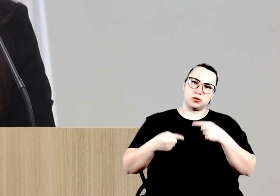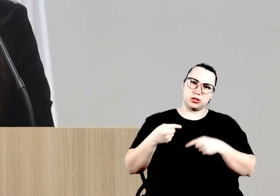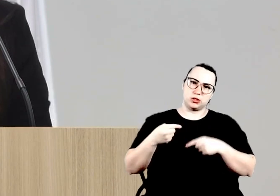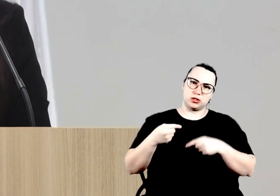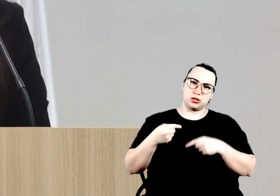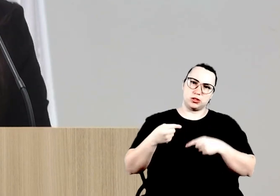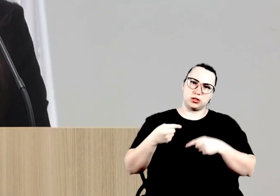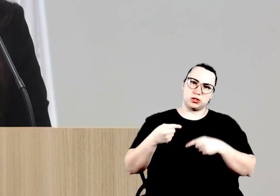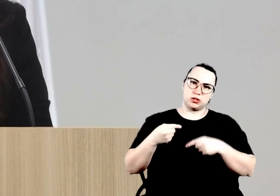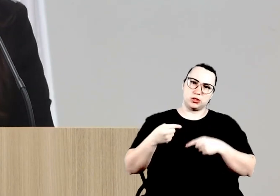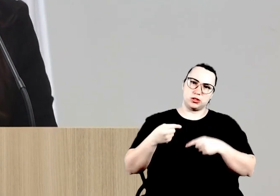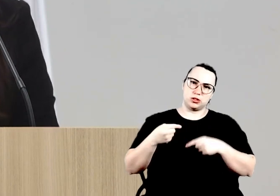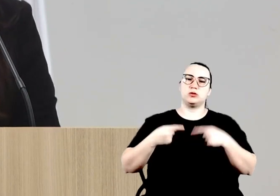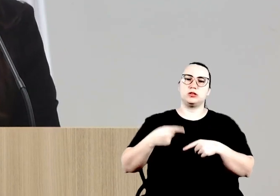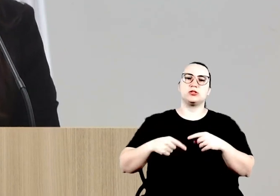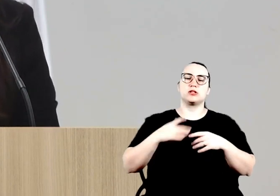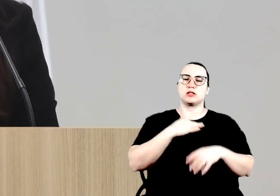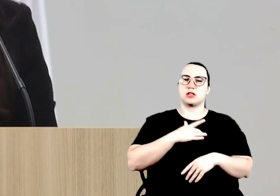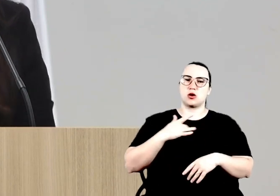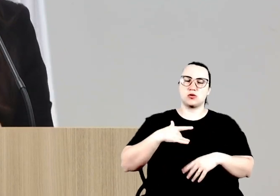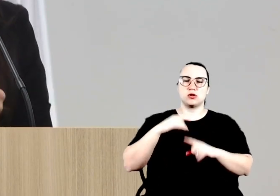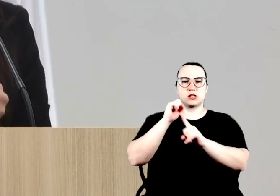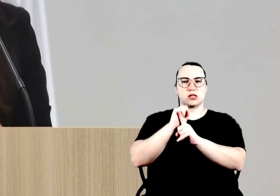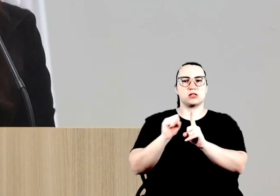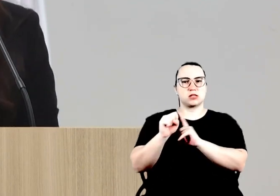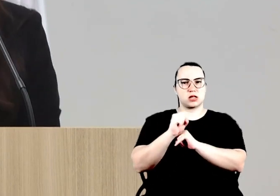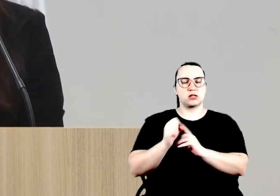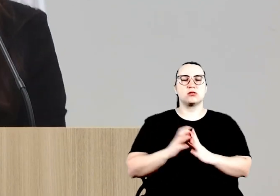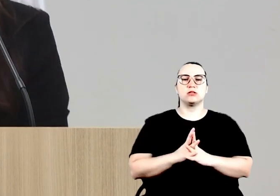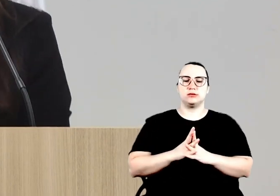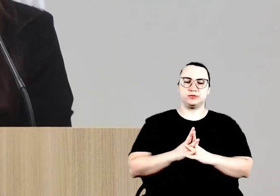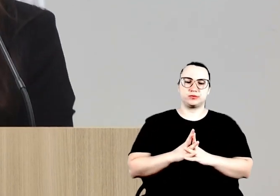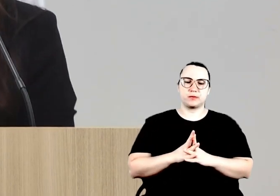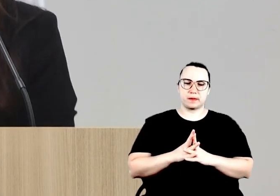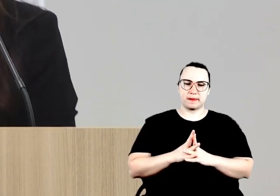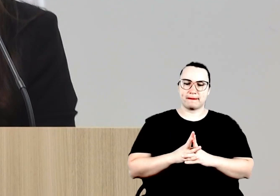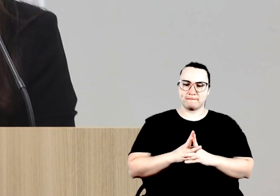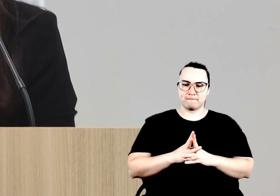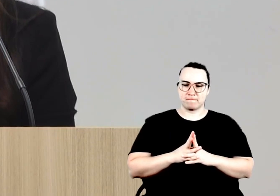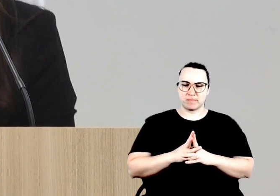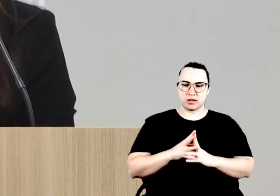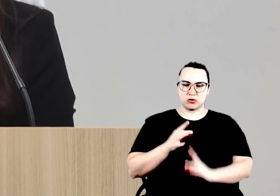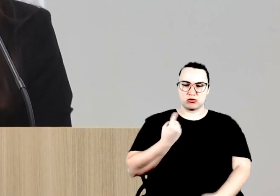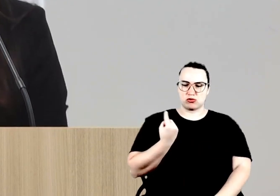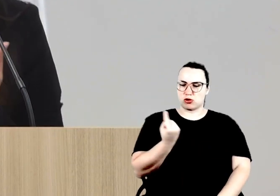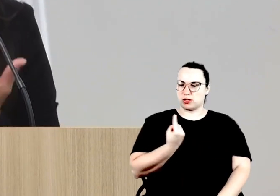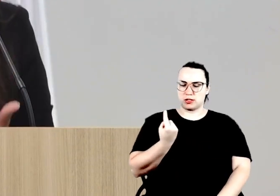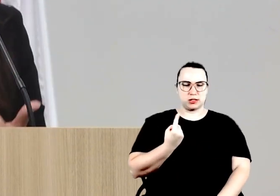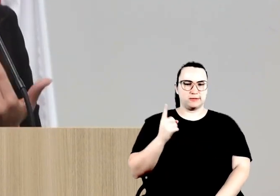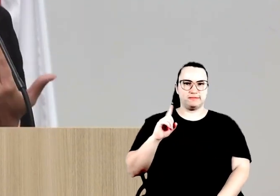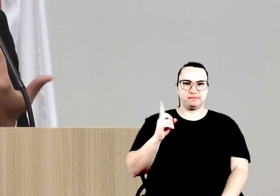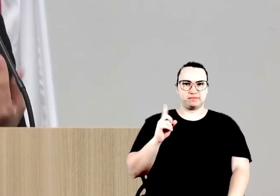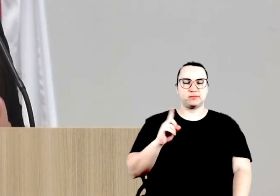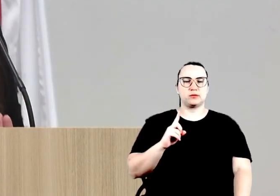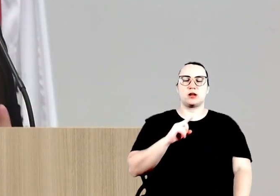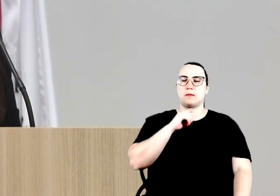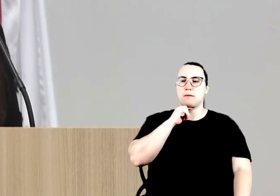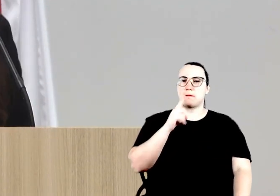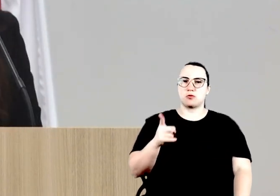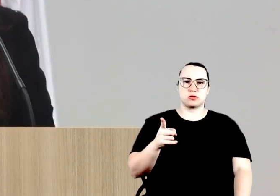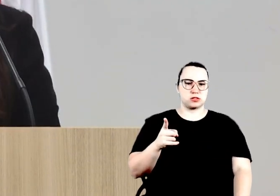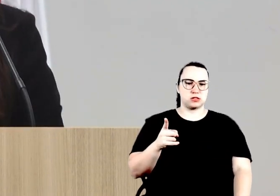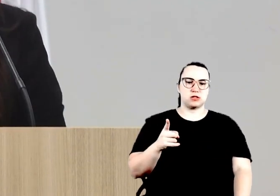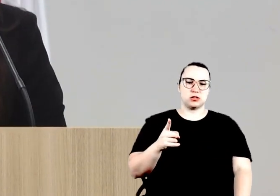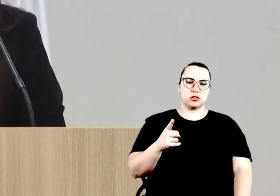de saúde, política de assistência social, porque não se faz um trabalho sozinho. É impossível o executivo